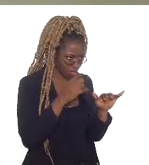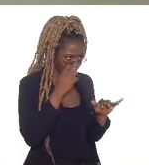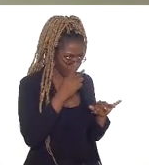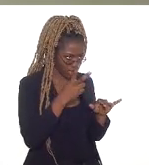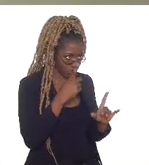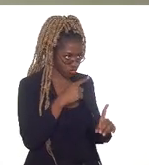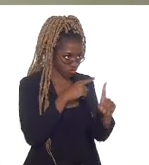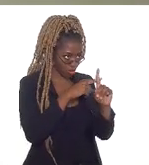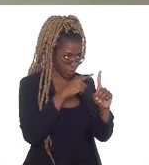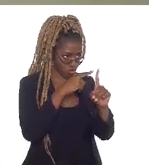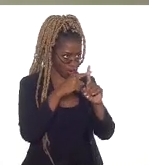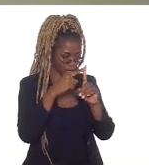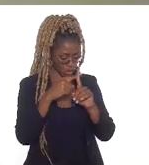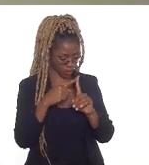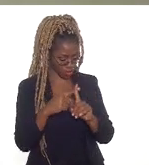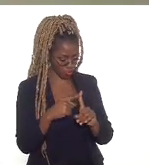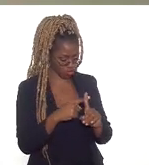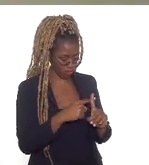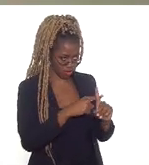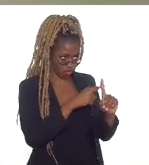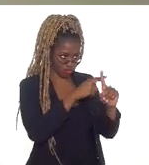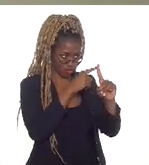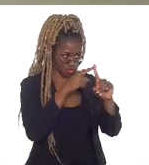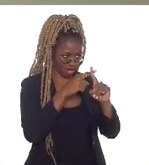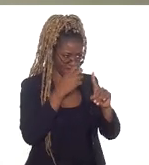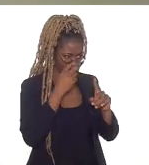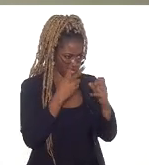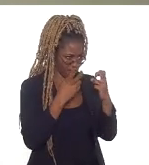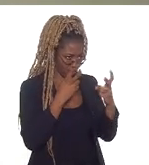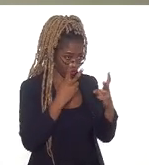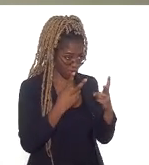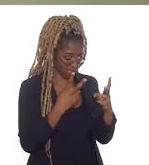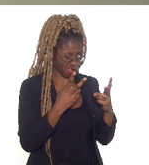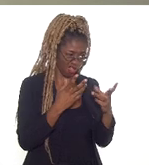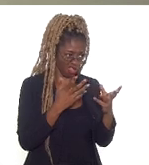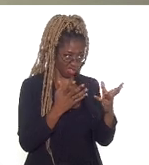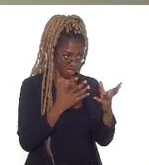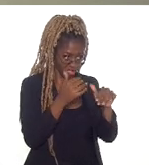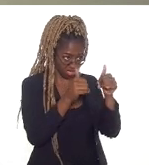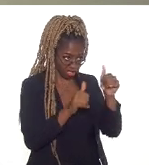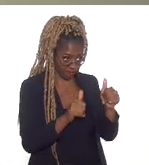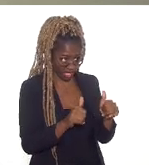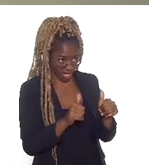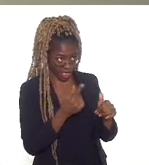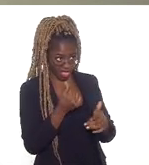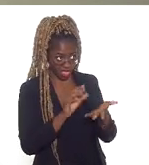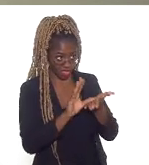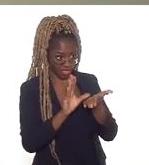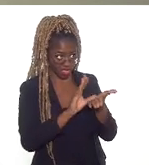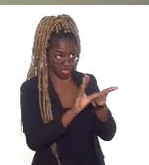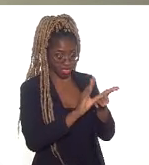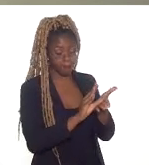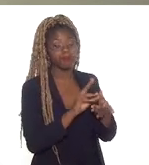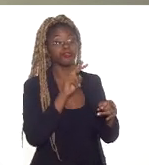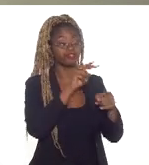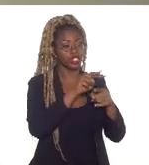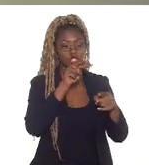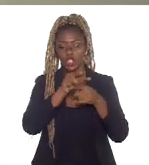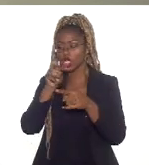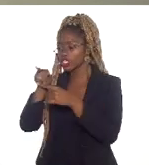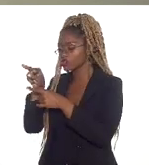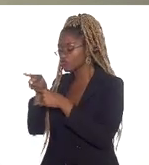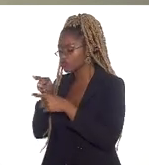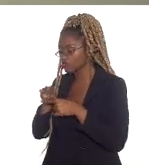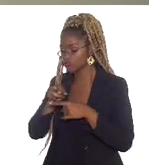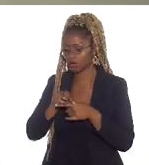soma e verifica se houve aqueles investimentos. E vai fiscalizar um a um, segundo